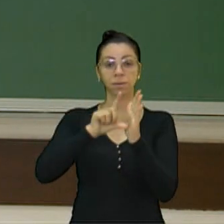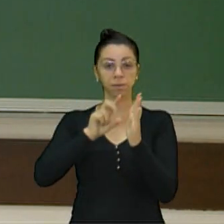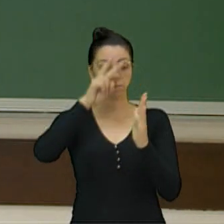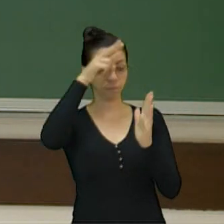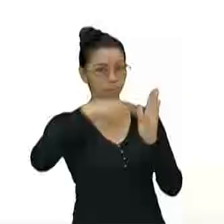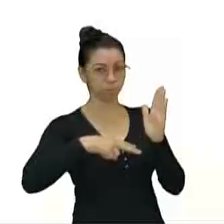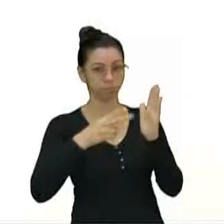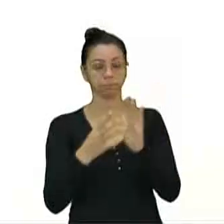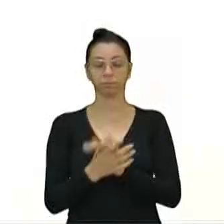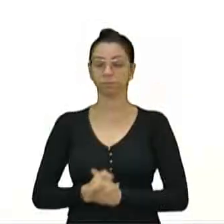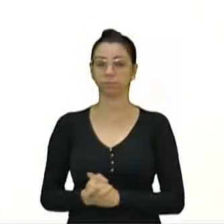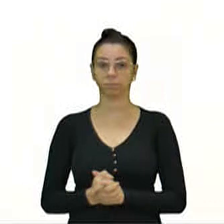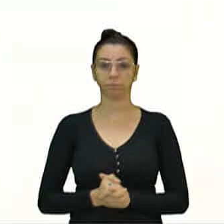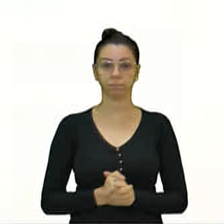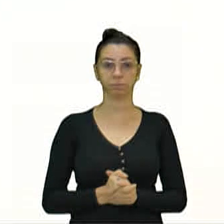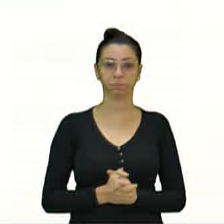lá.